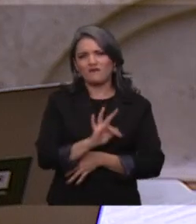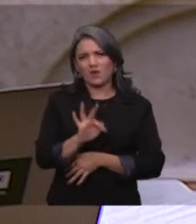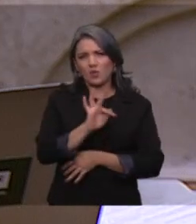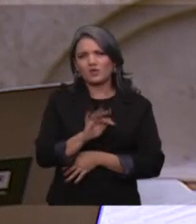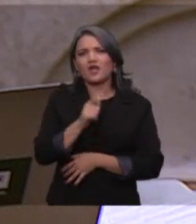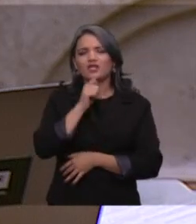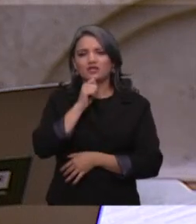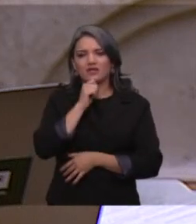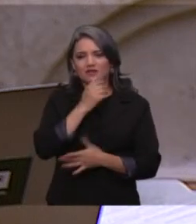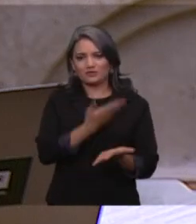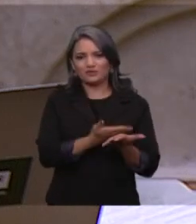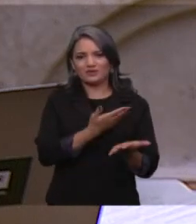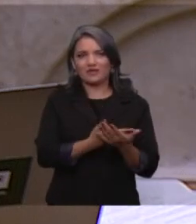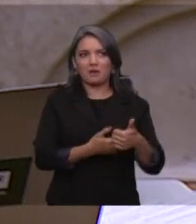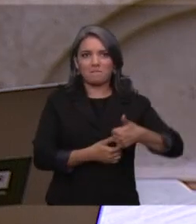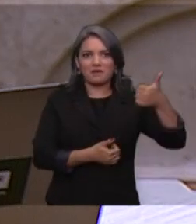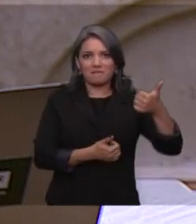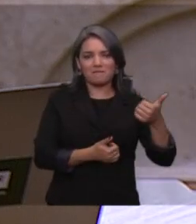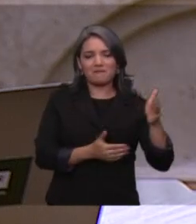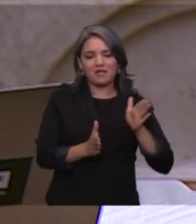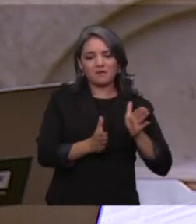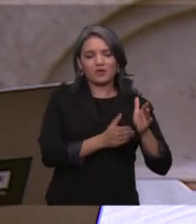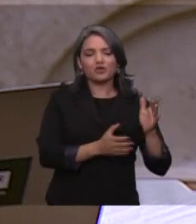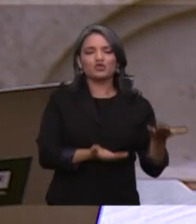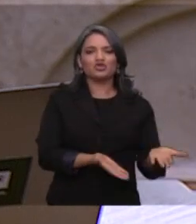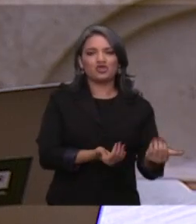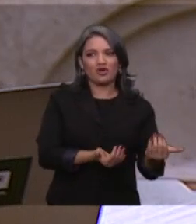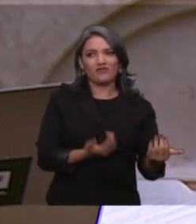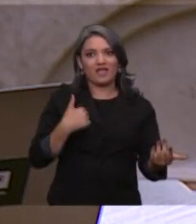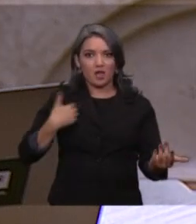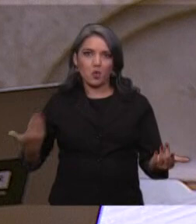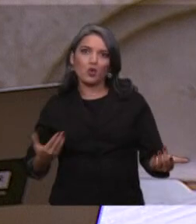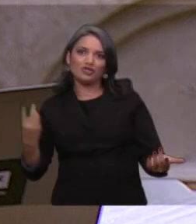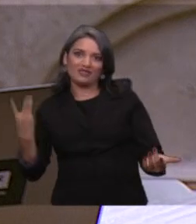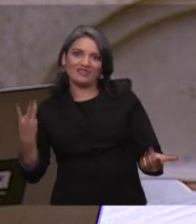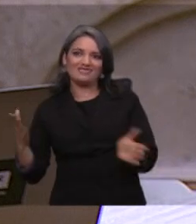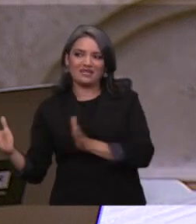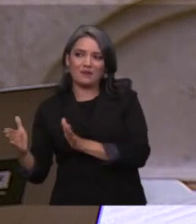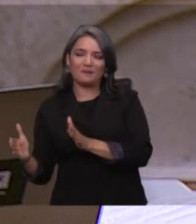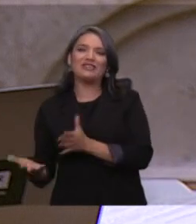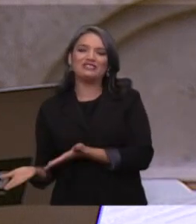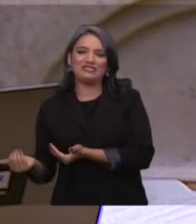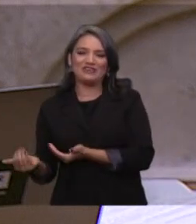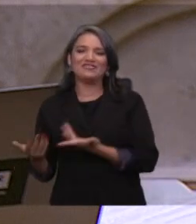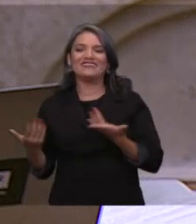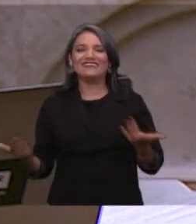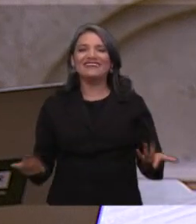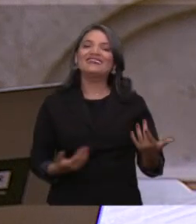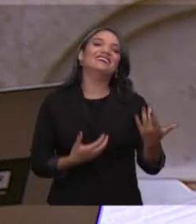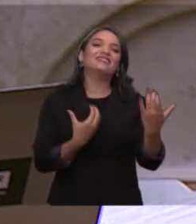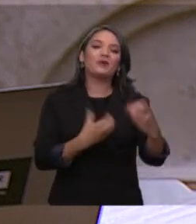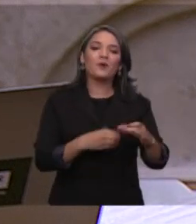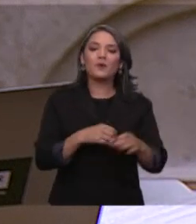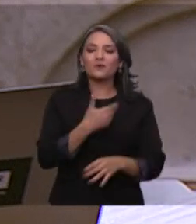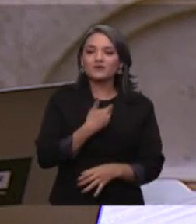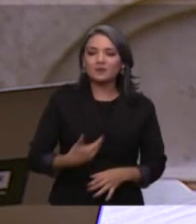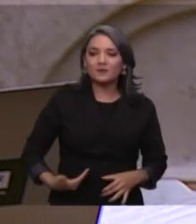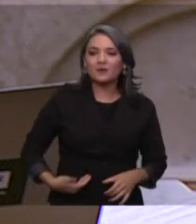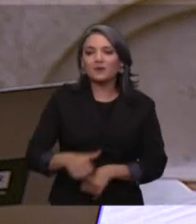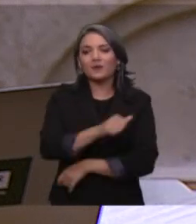estou na terceira juventude, na minha primeira juventude, nos concursos públicos do Rio de Janeiro, nos concursos para